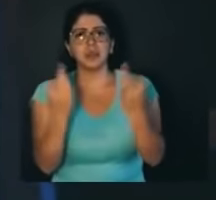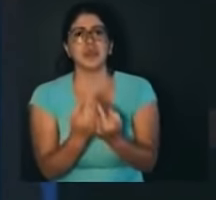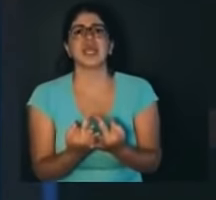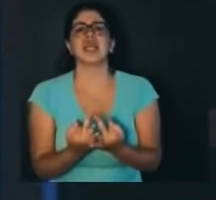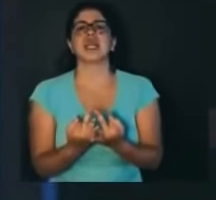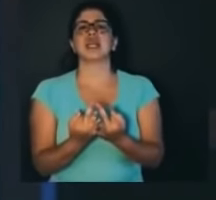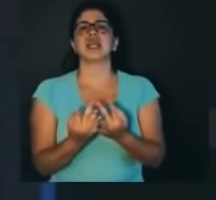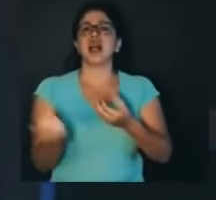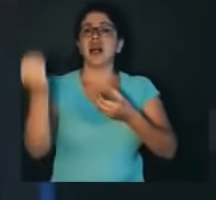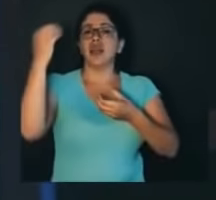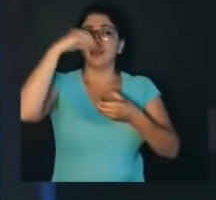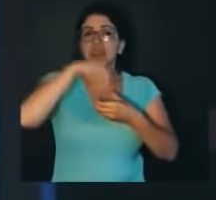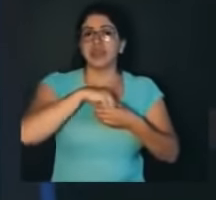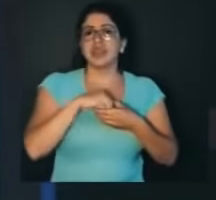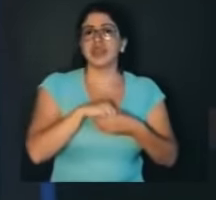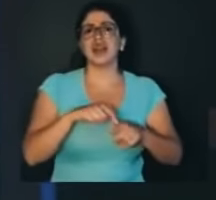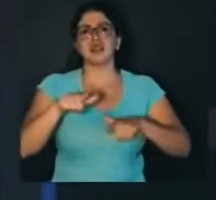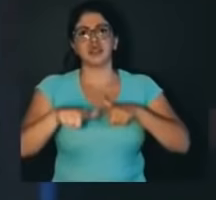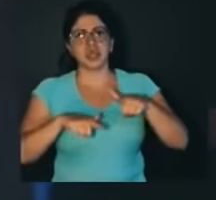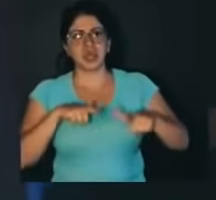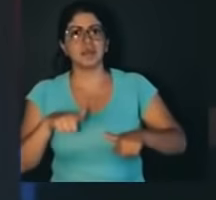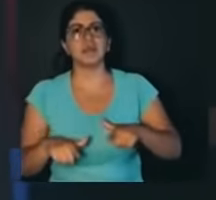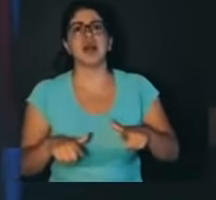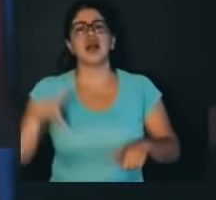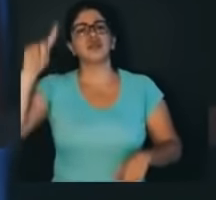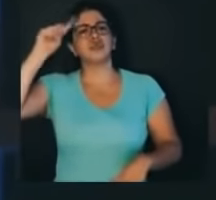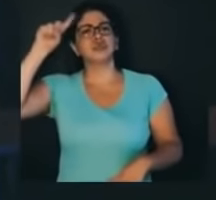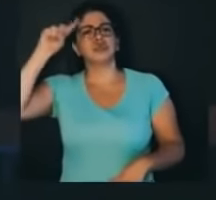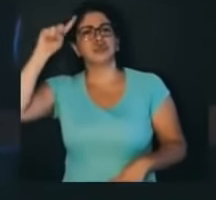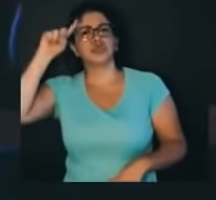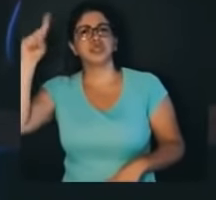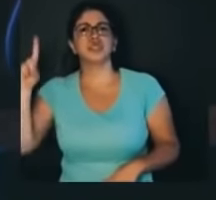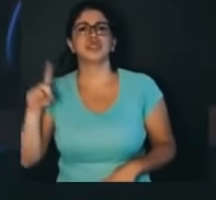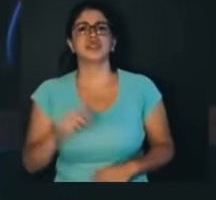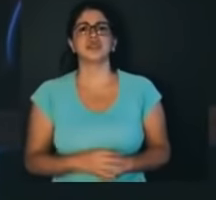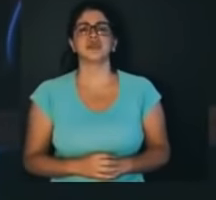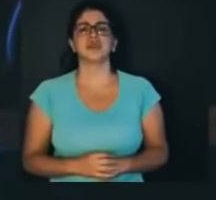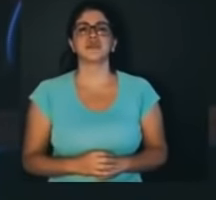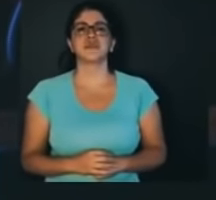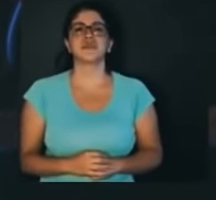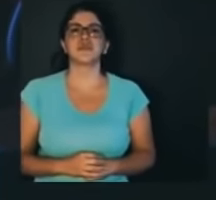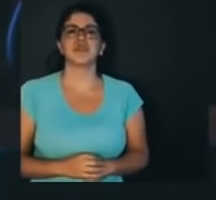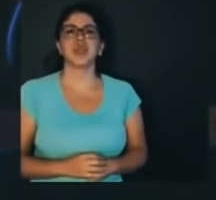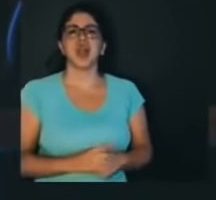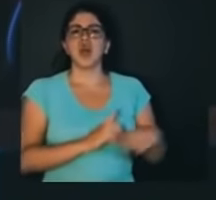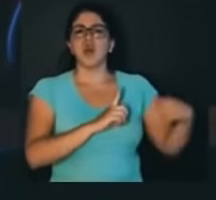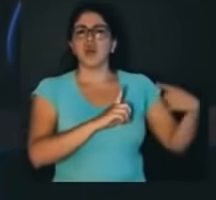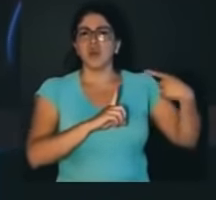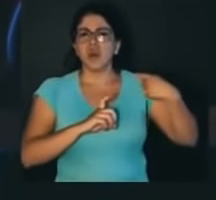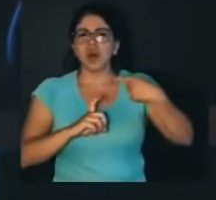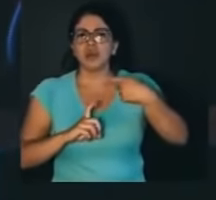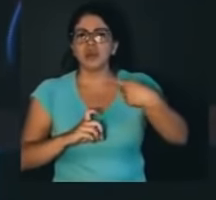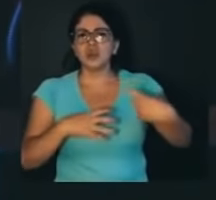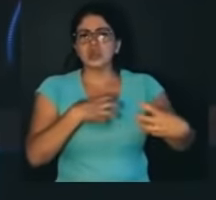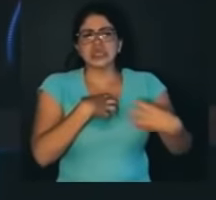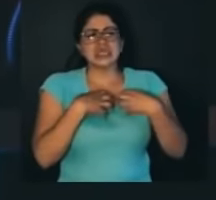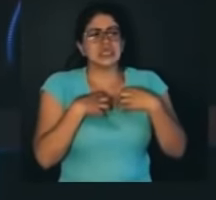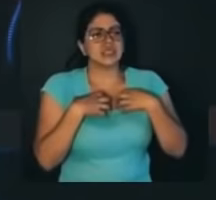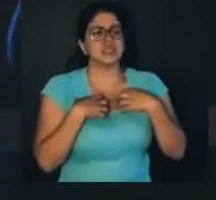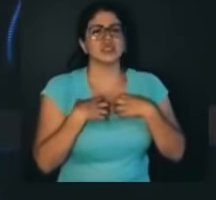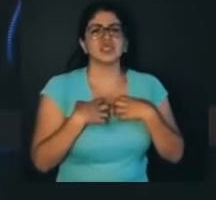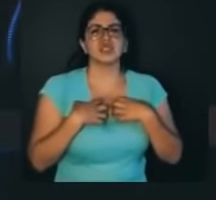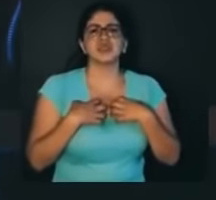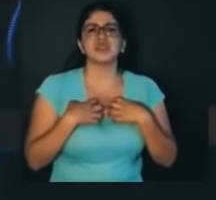na sociedade, no cotidiano. Todos os dias somos alvos desse abuso. É um abuso muito diferente do